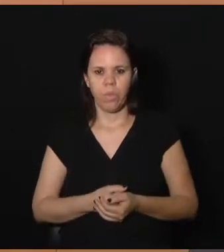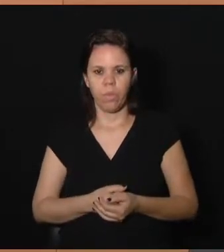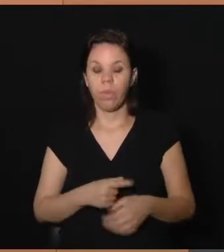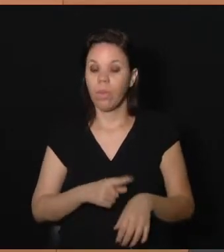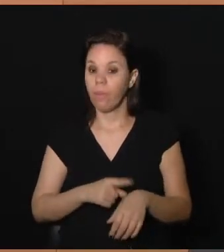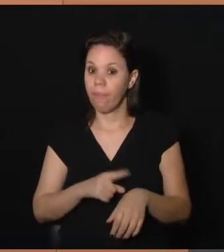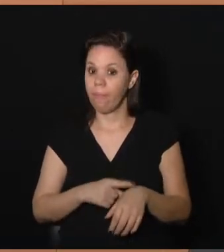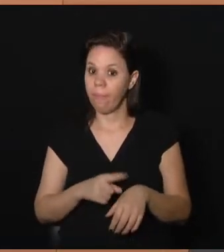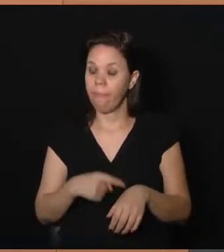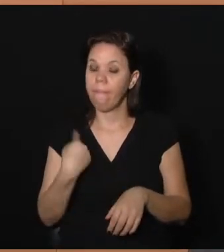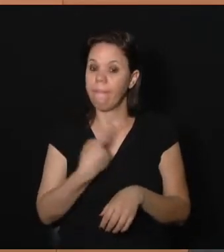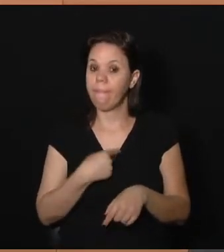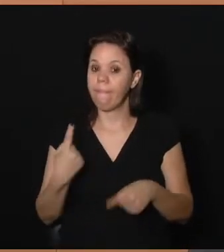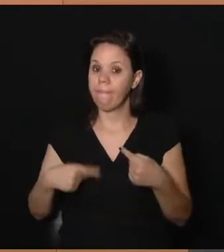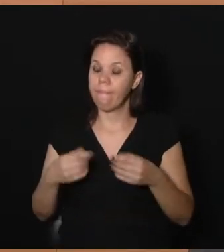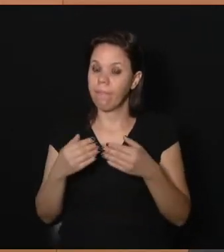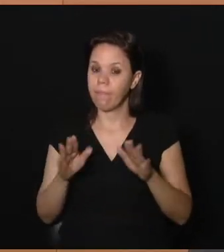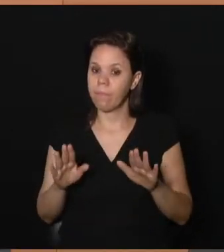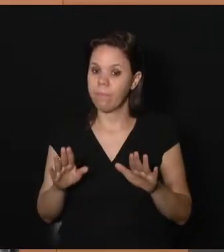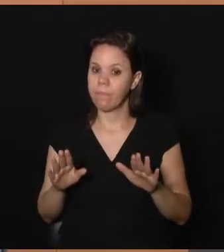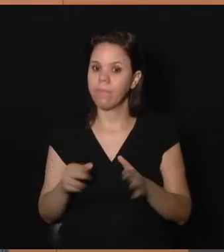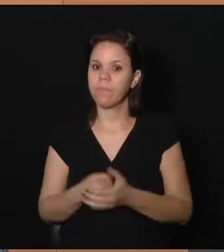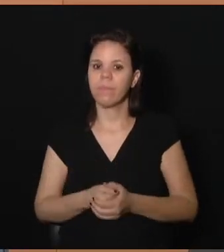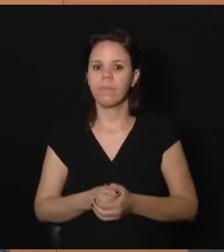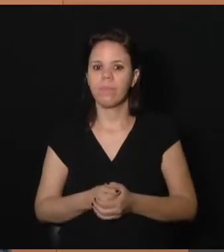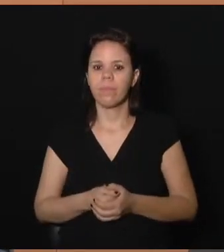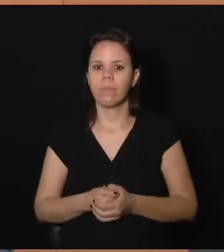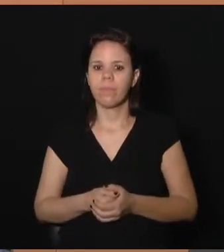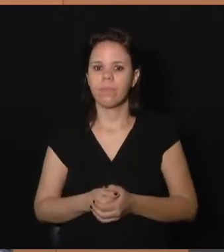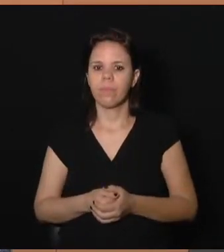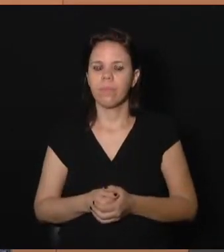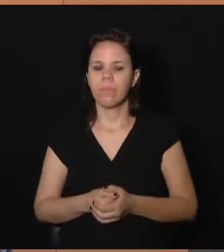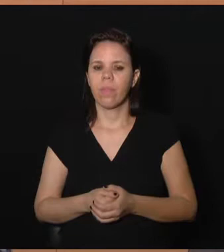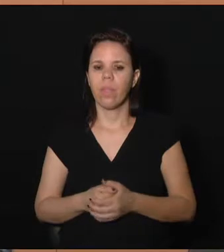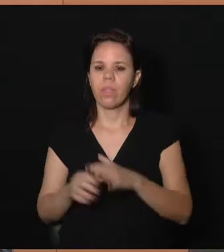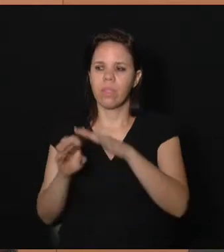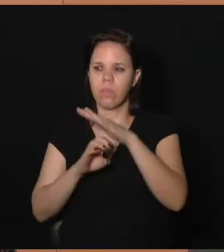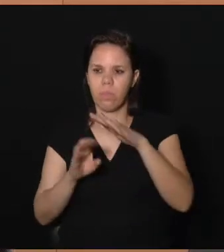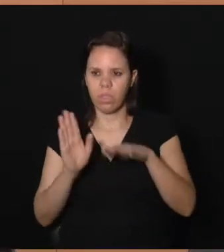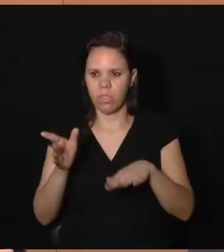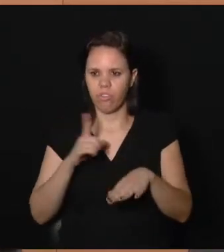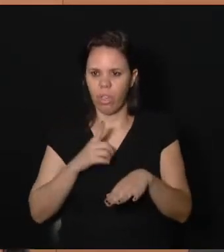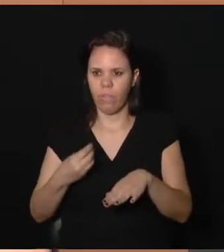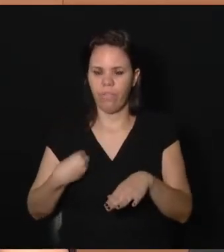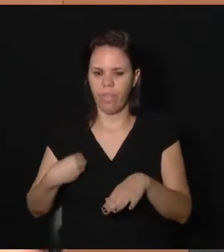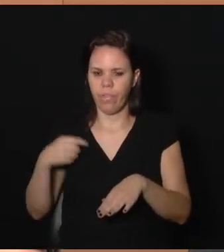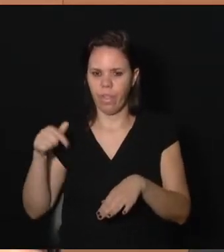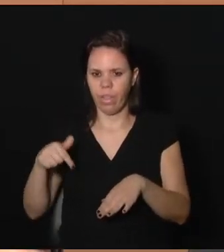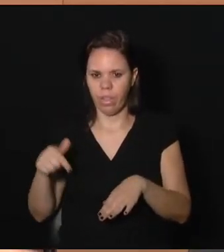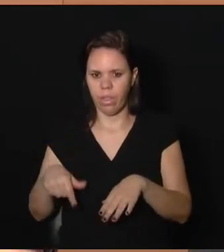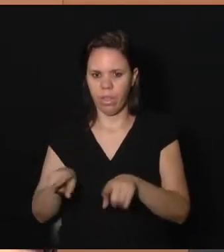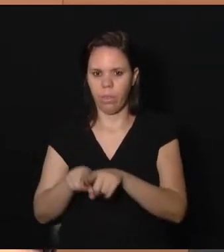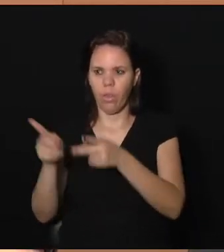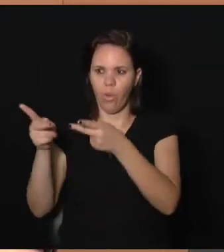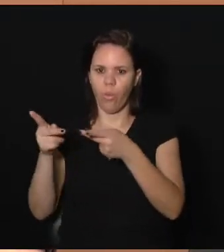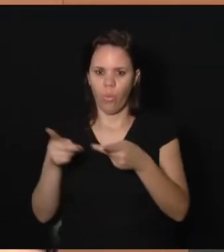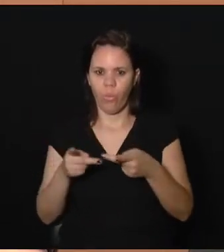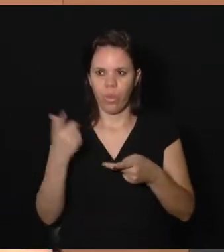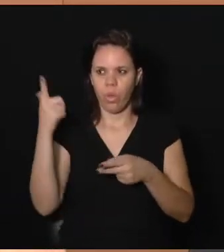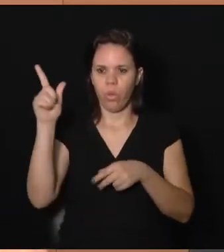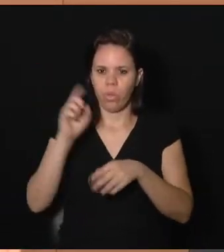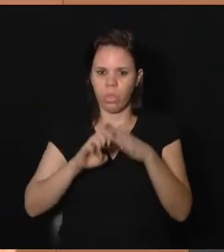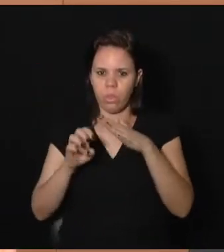da gente fazer uma discussão muito mais aberta, muito mais abrangente, de trazer as companhias que já atuam aqui, trazer companhias que não atuam